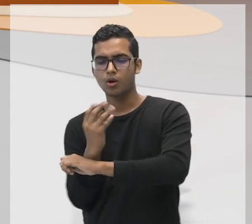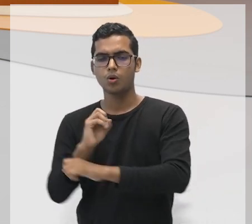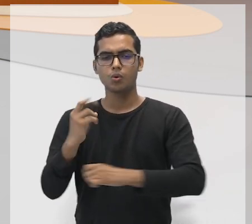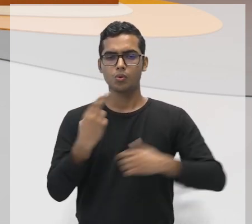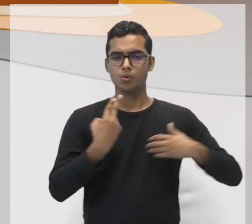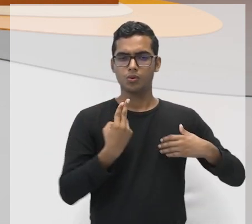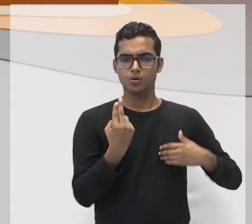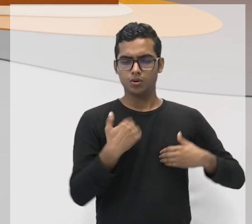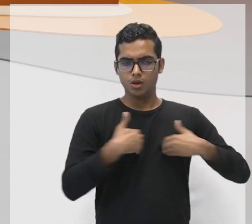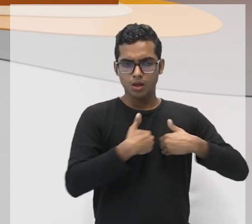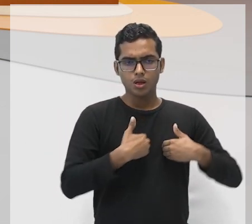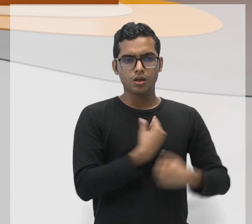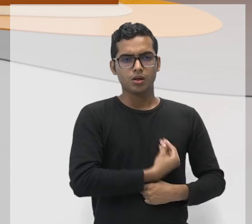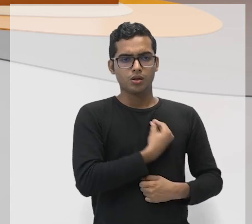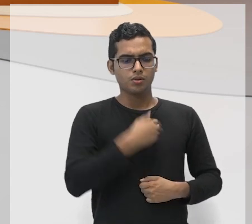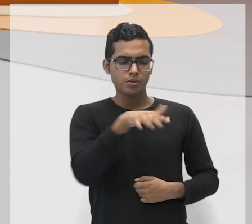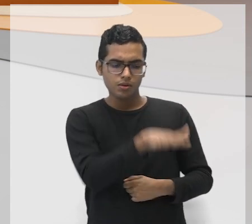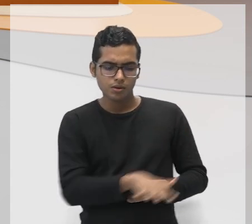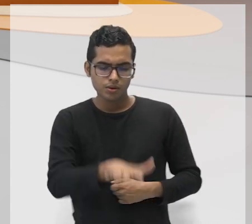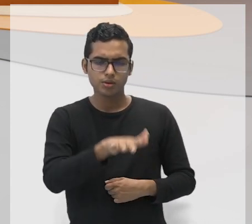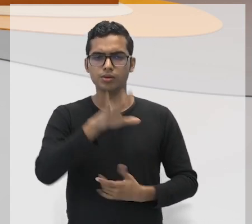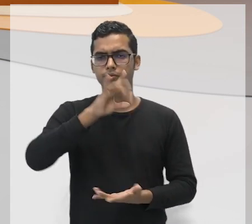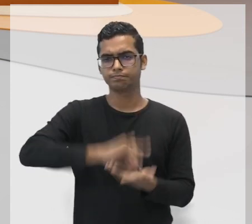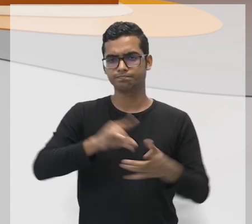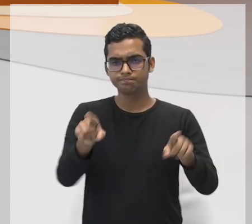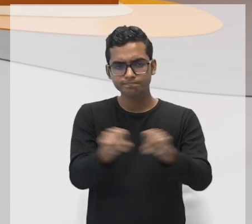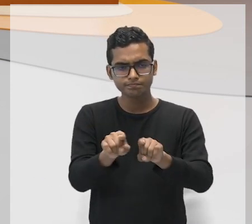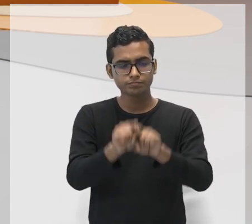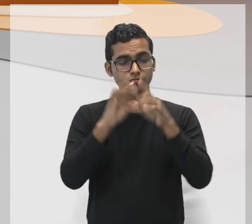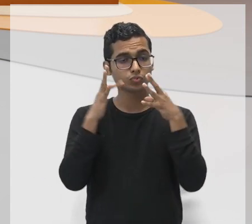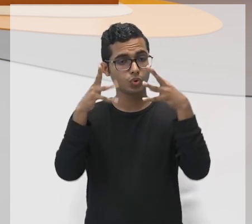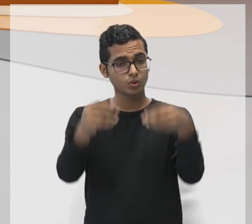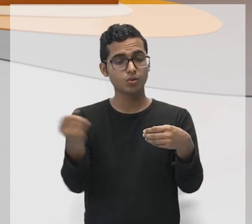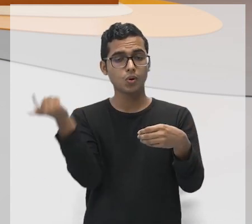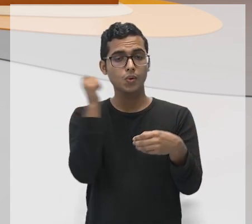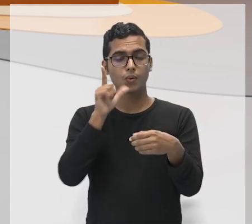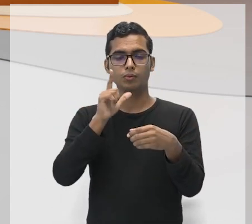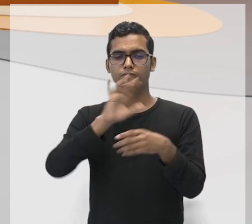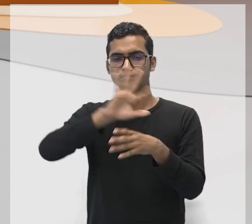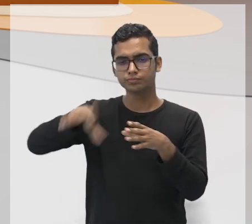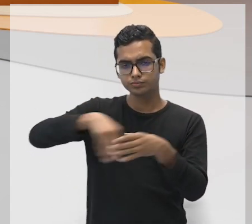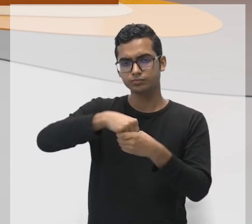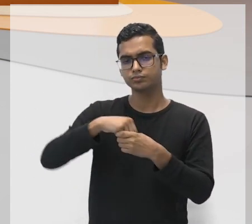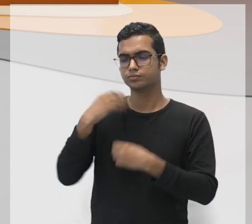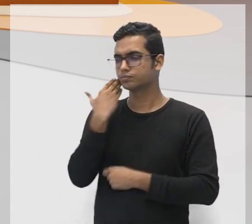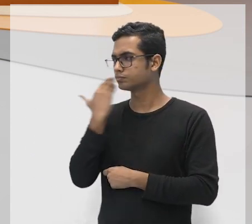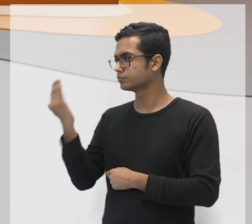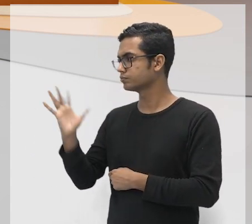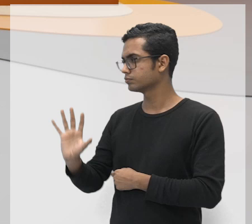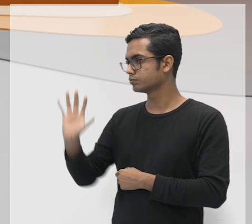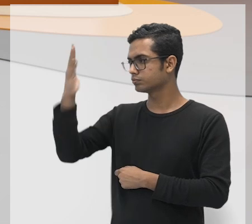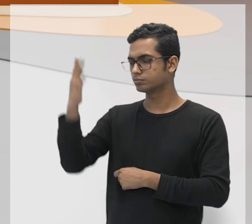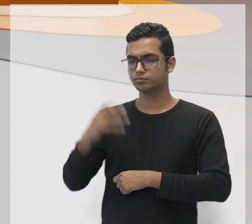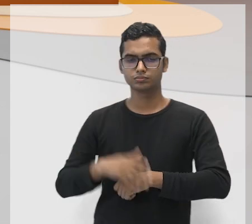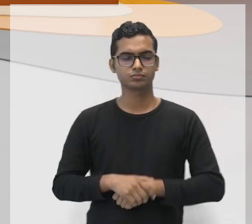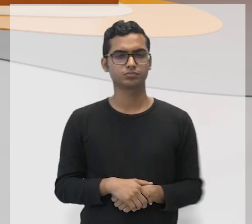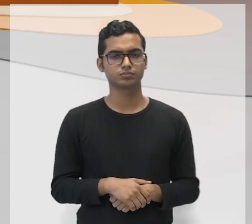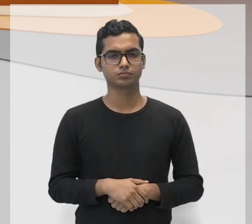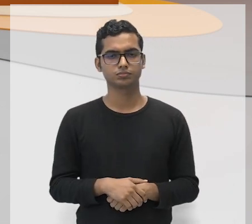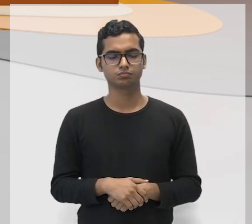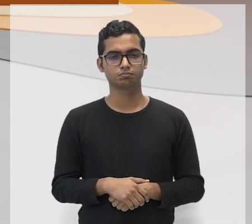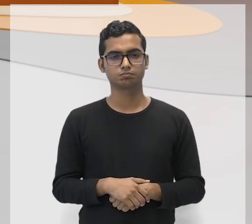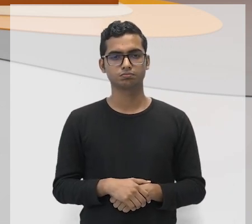animal que só sobreviva naquele ambiente. Então, isso tudo pode estar ali acontecendo. As unidades de